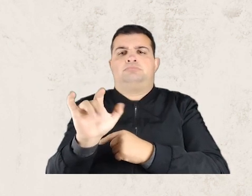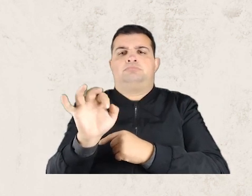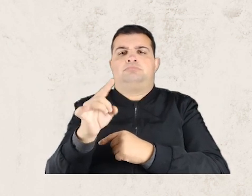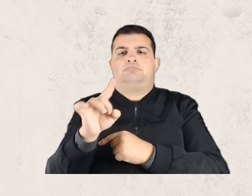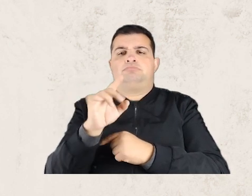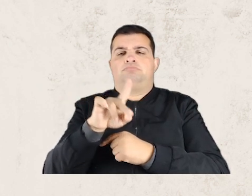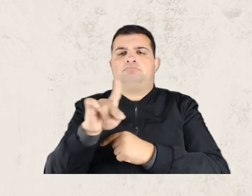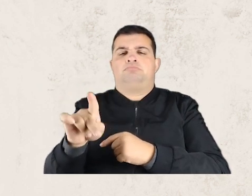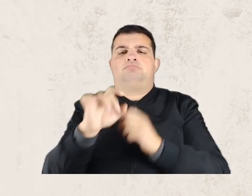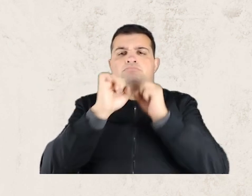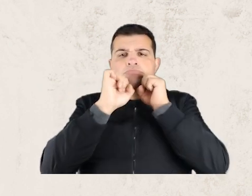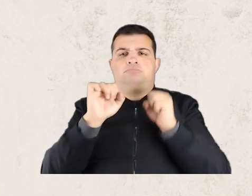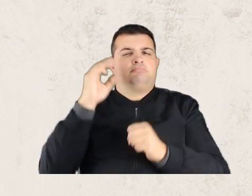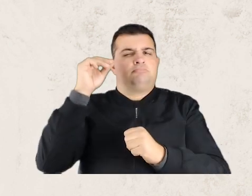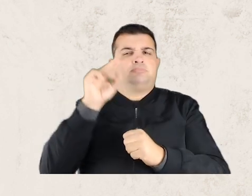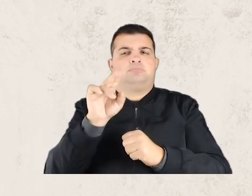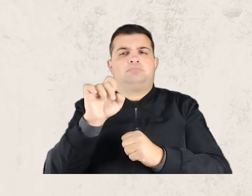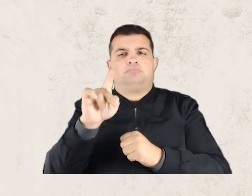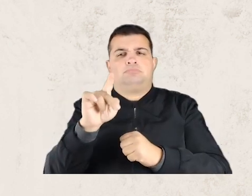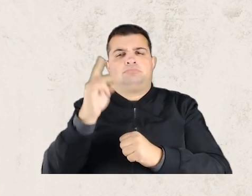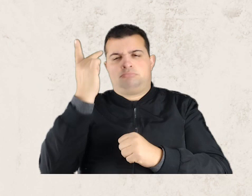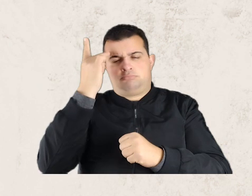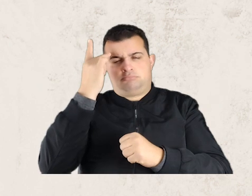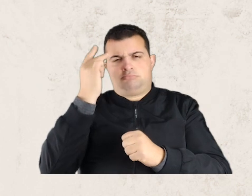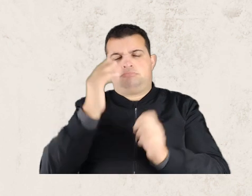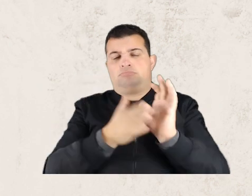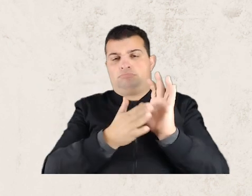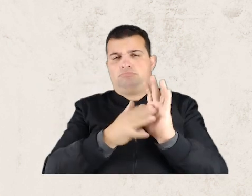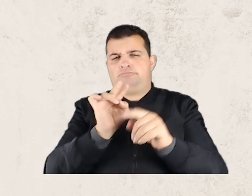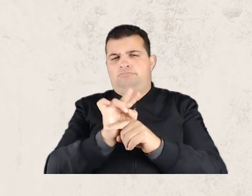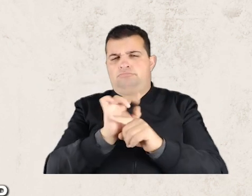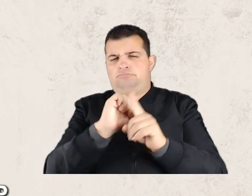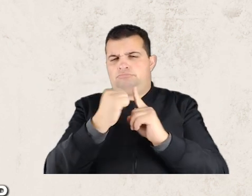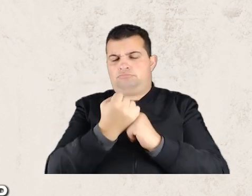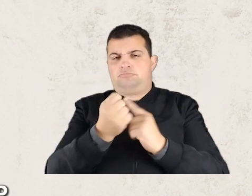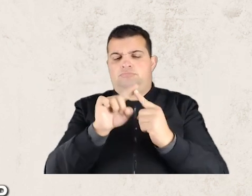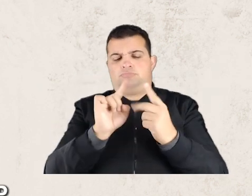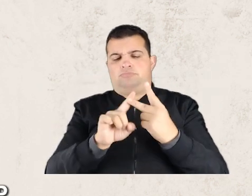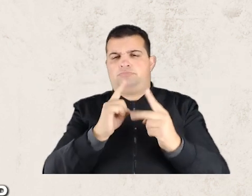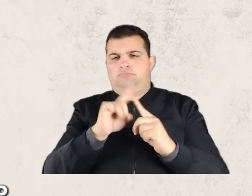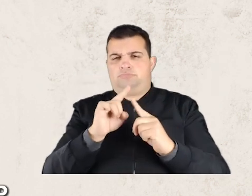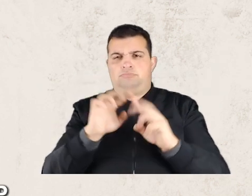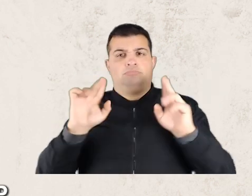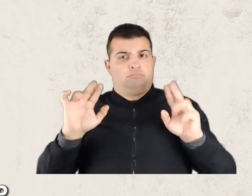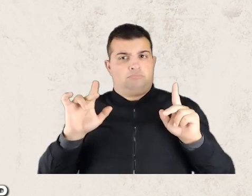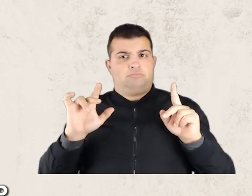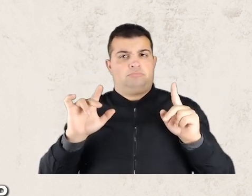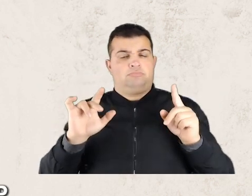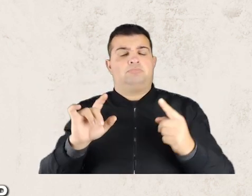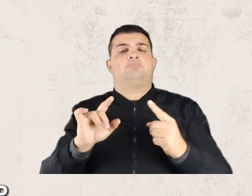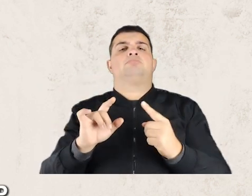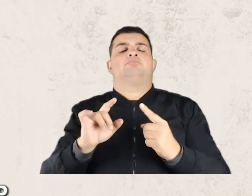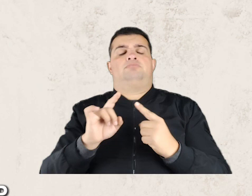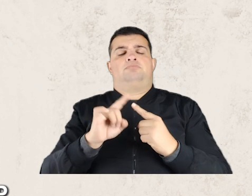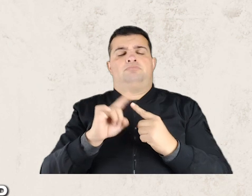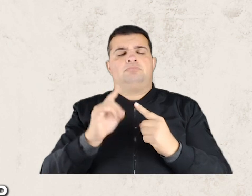muitas coisas interessantes para serem discutidas quando pensa no que é a psicologia social. Esse é Luiz Galeão, professor do Departamento